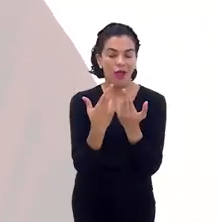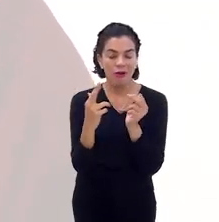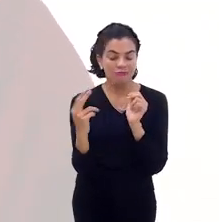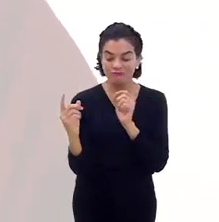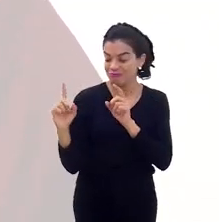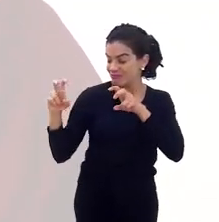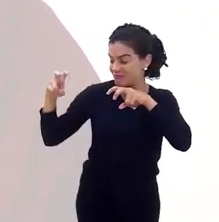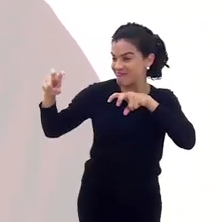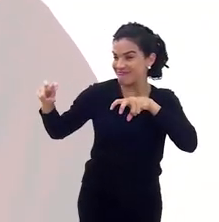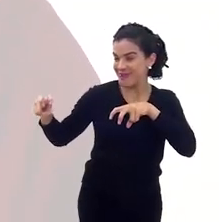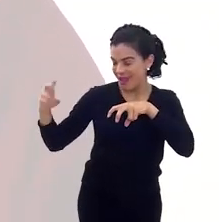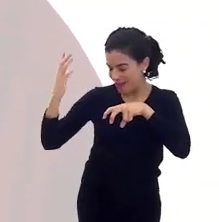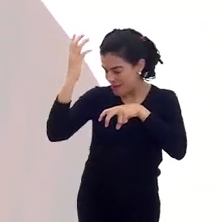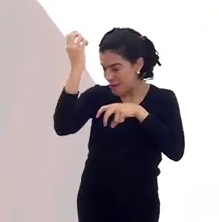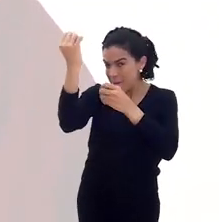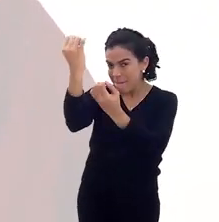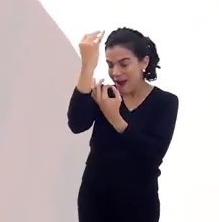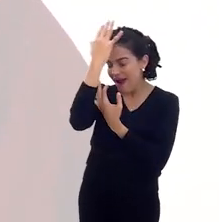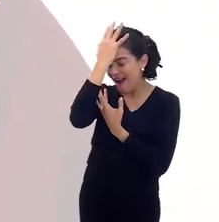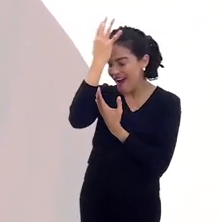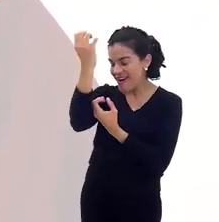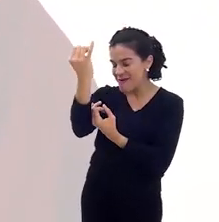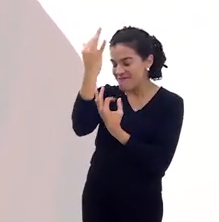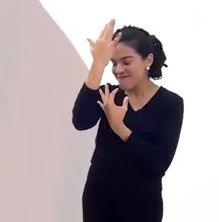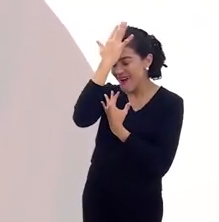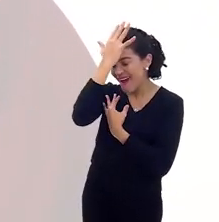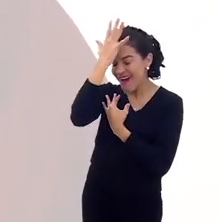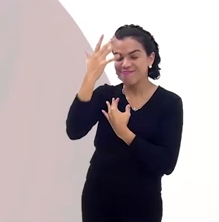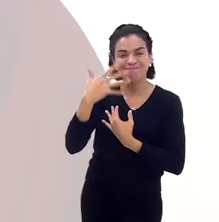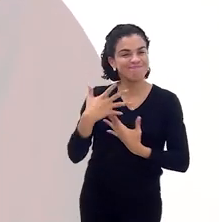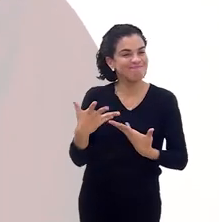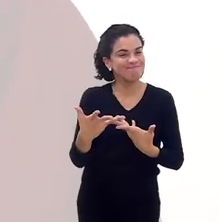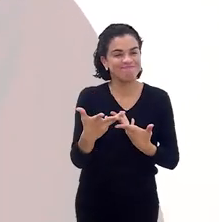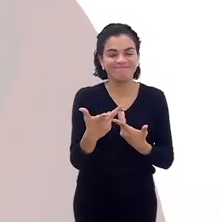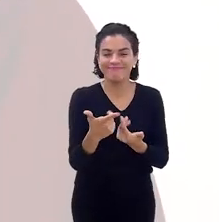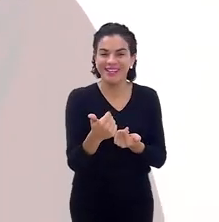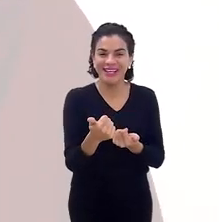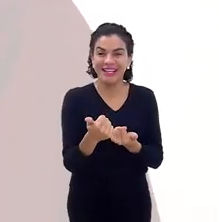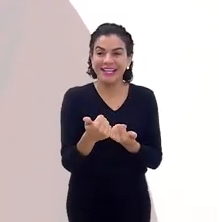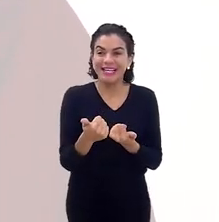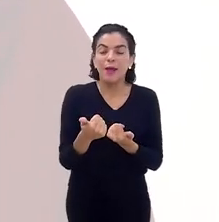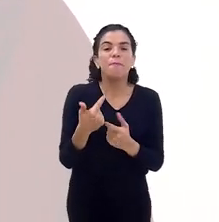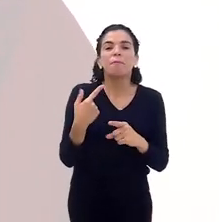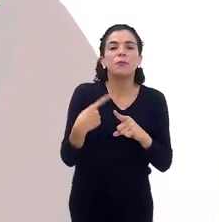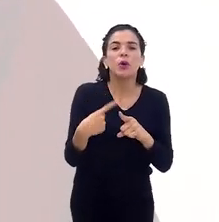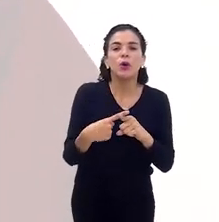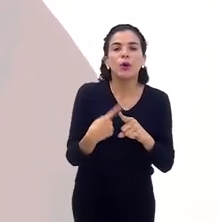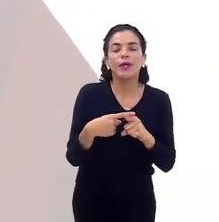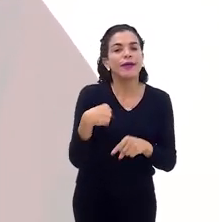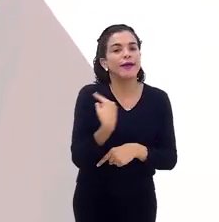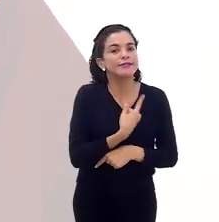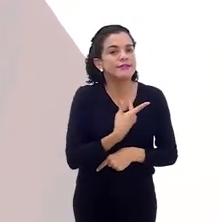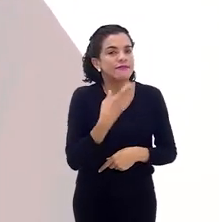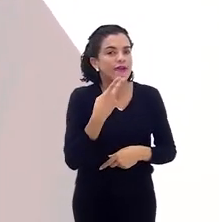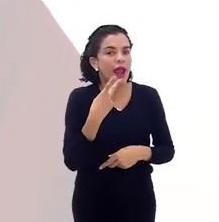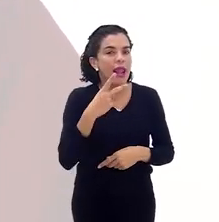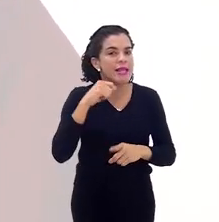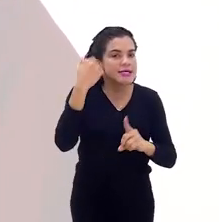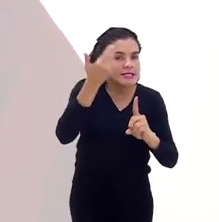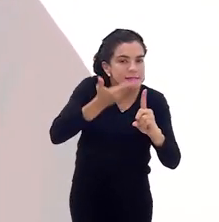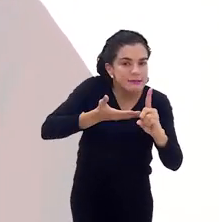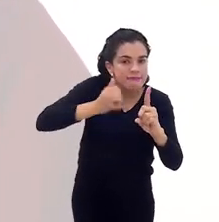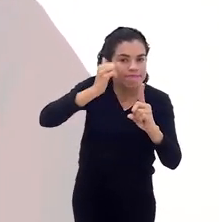muito perto, né? Assim, abençoou minha cabeça de novo. E é assim. O porquê que a gente fala